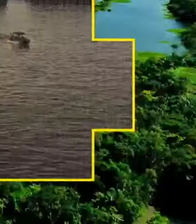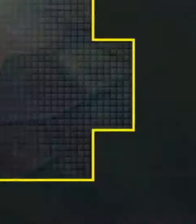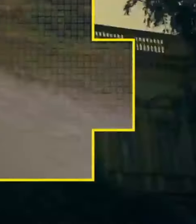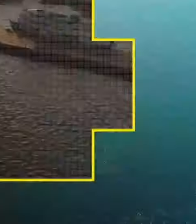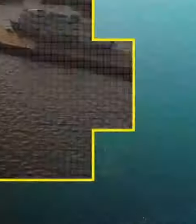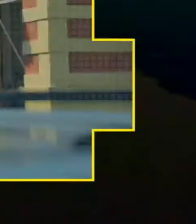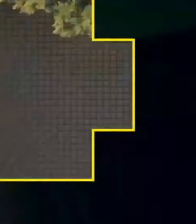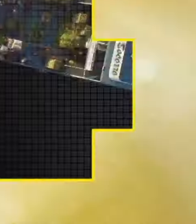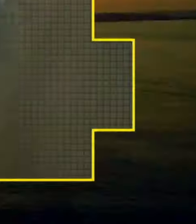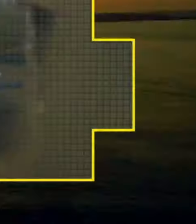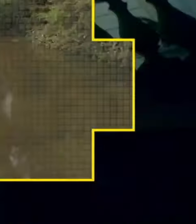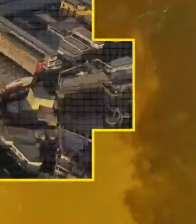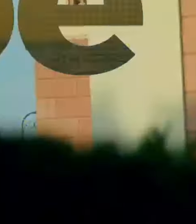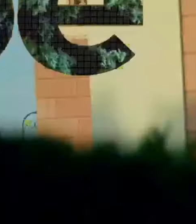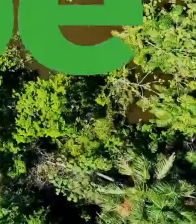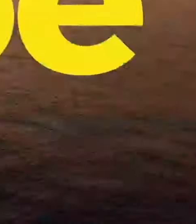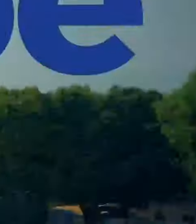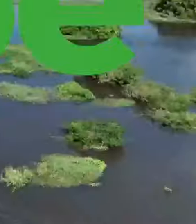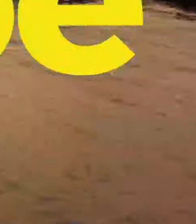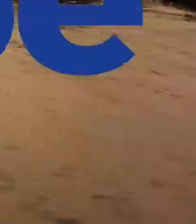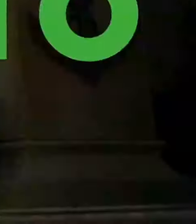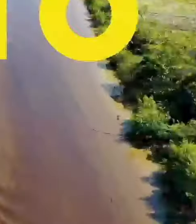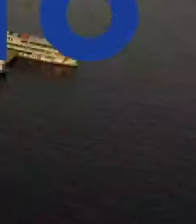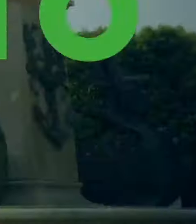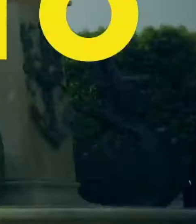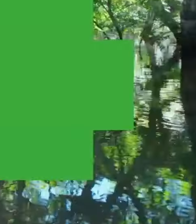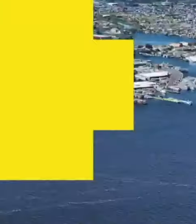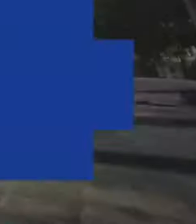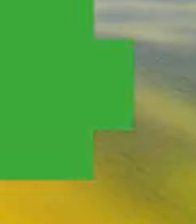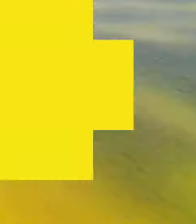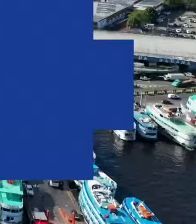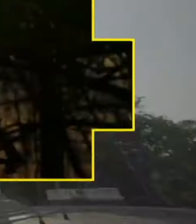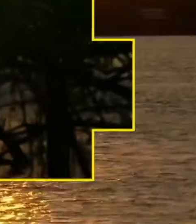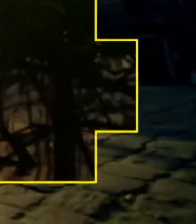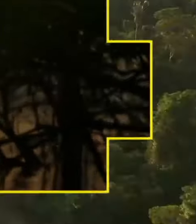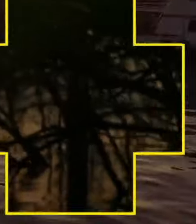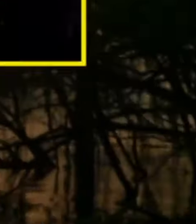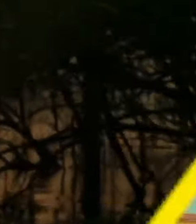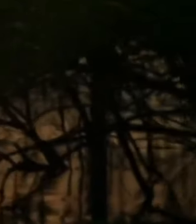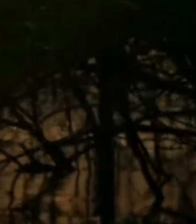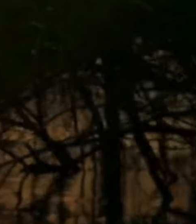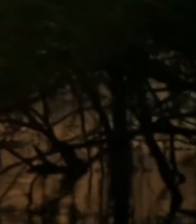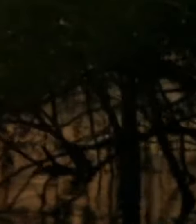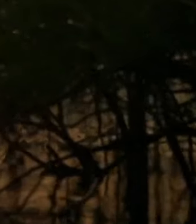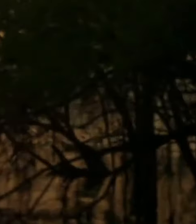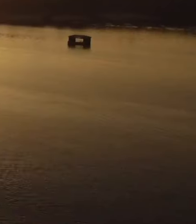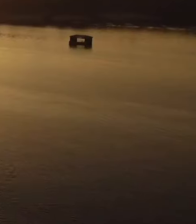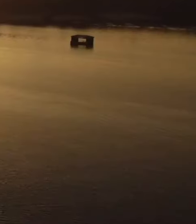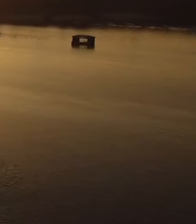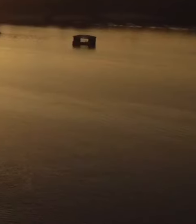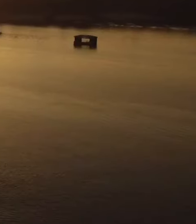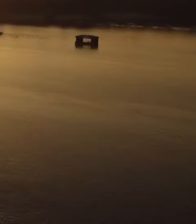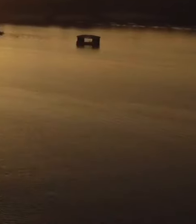Começa agora o programa de quem vai mudar Manaus. Cidade Prefeita 44.